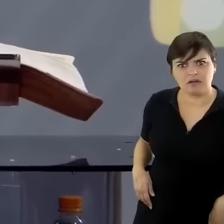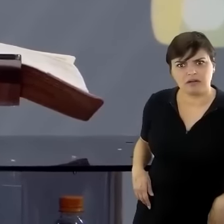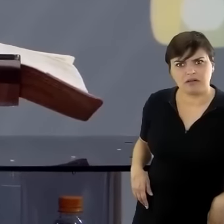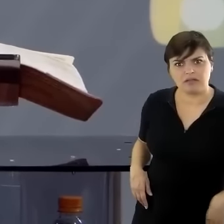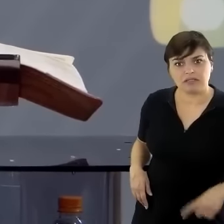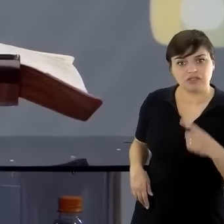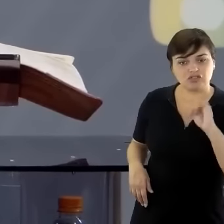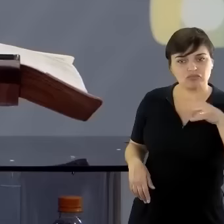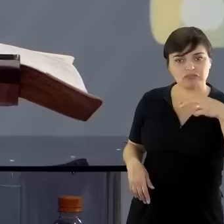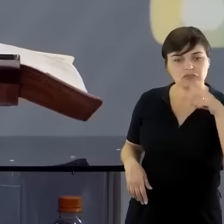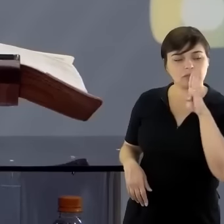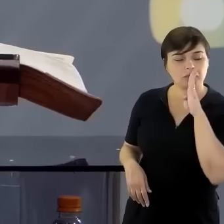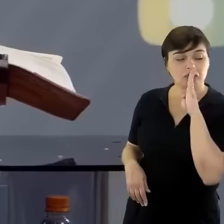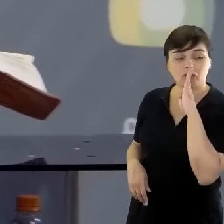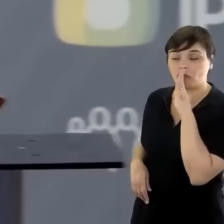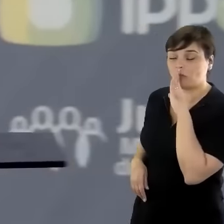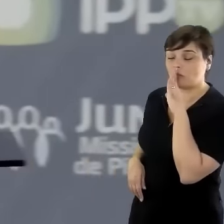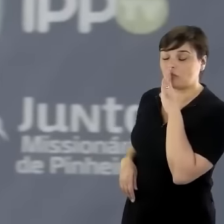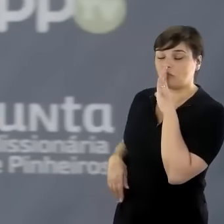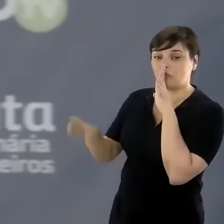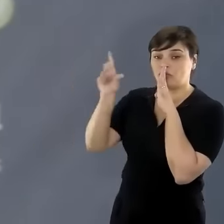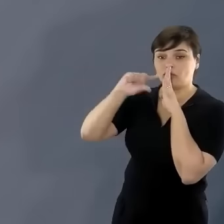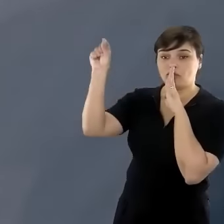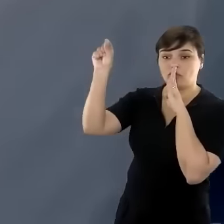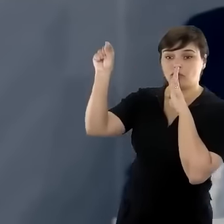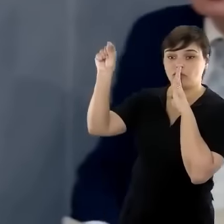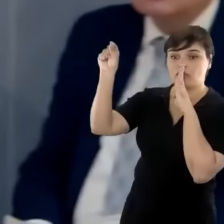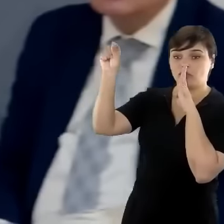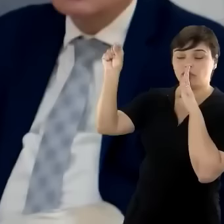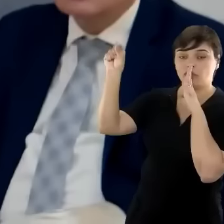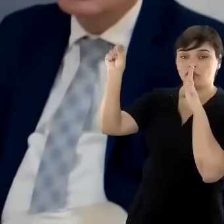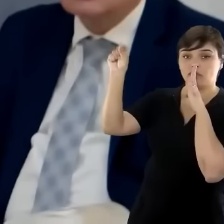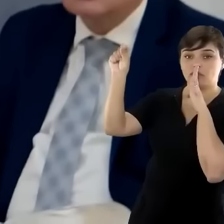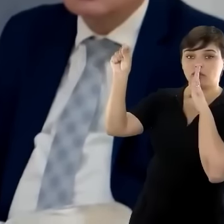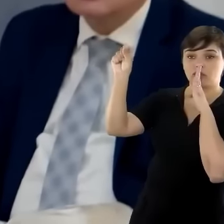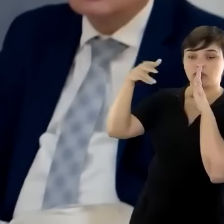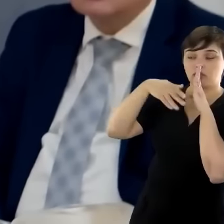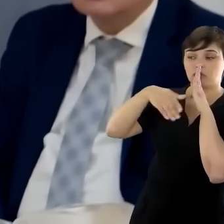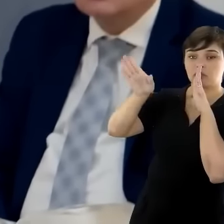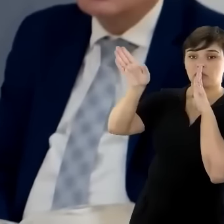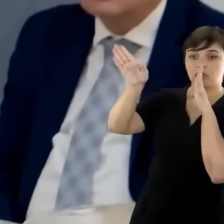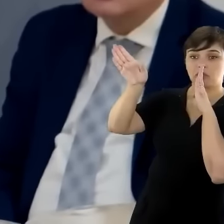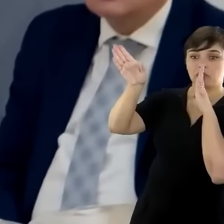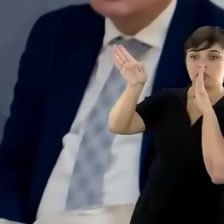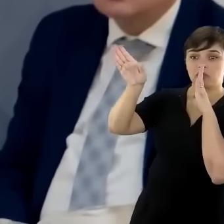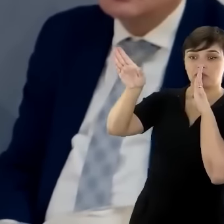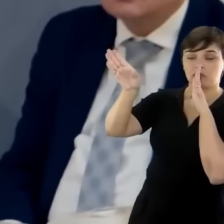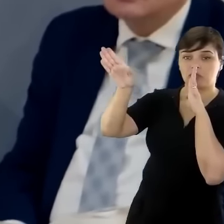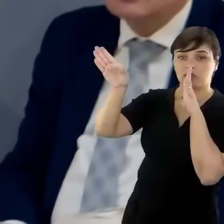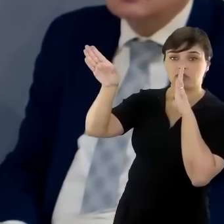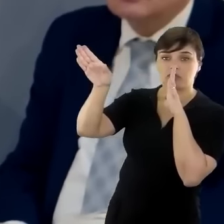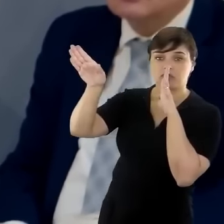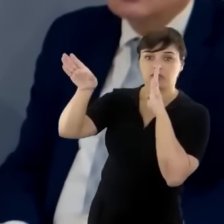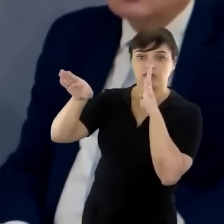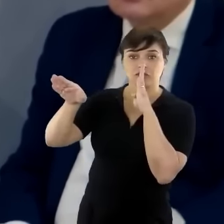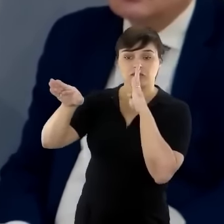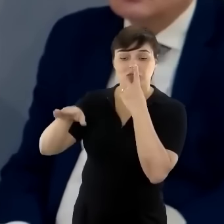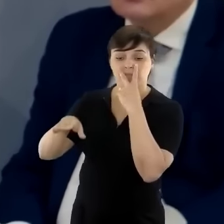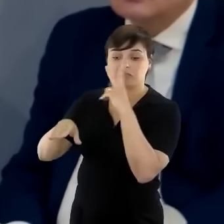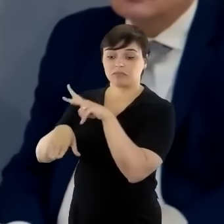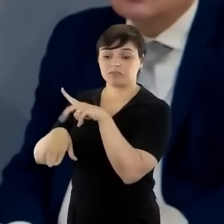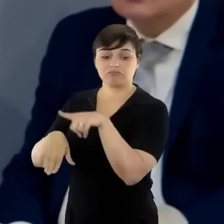calou ele saiu foi pro lado do oriente eu fico imaginando um Mirante que dava para olhar pra cidade